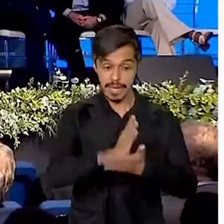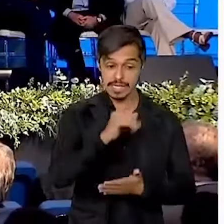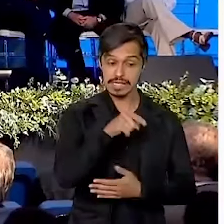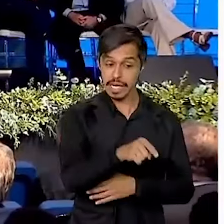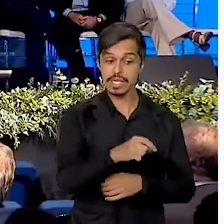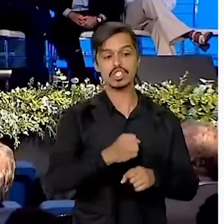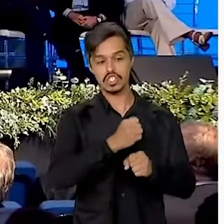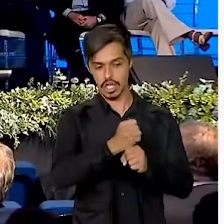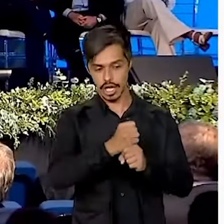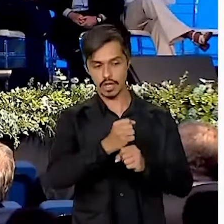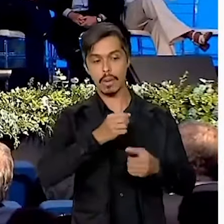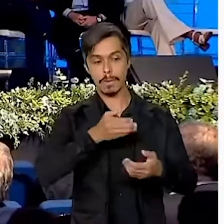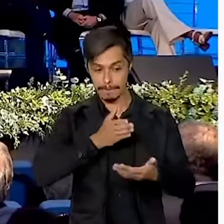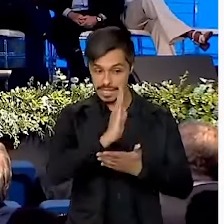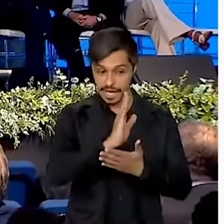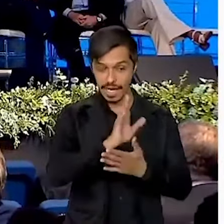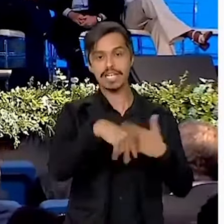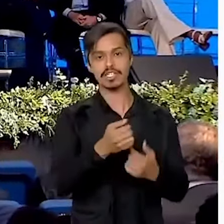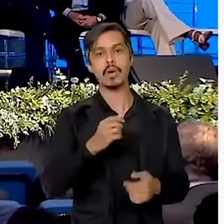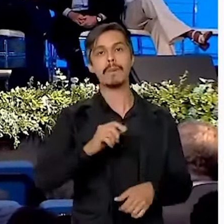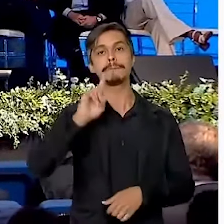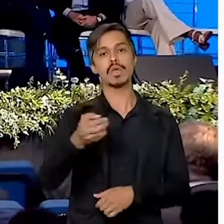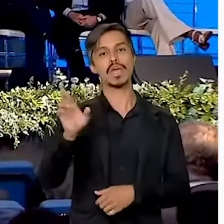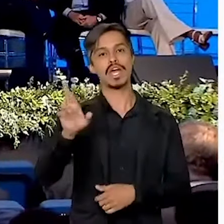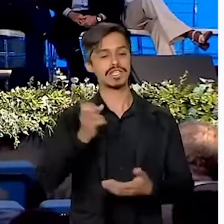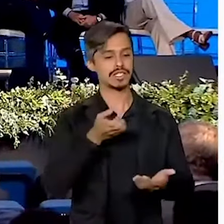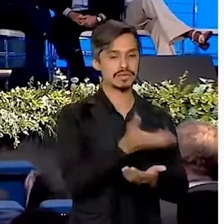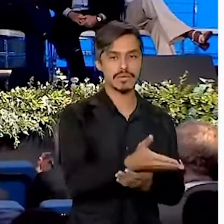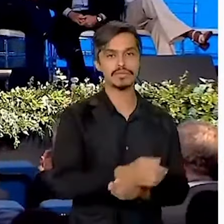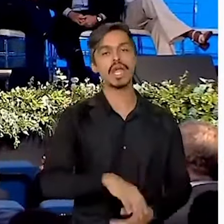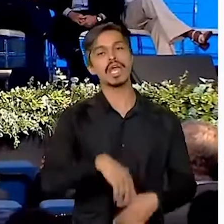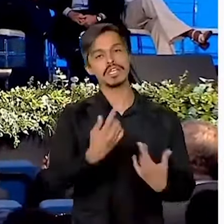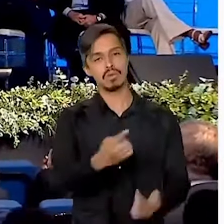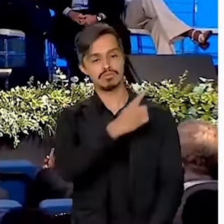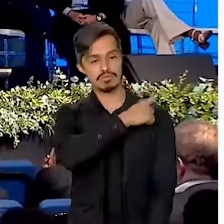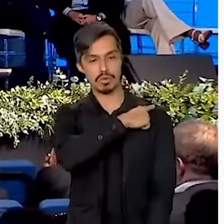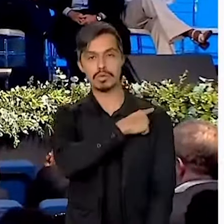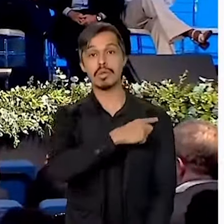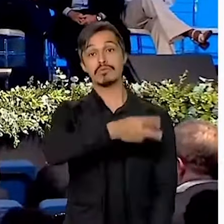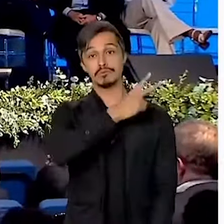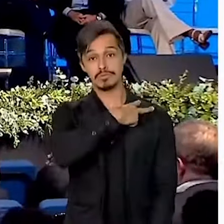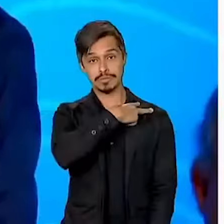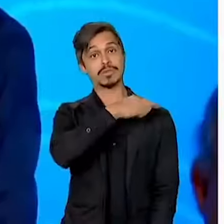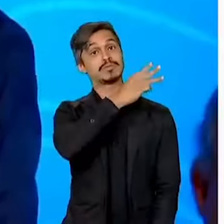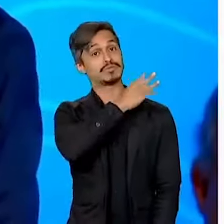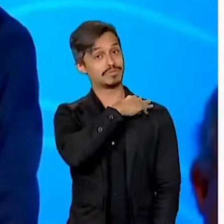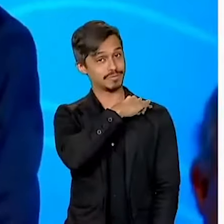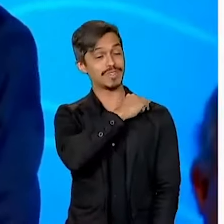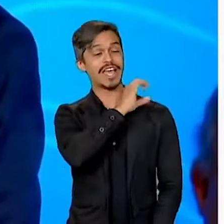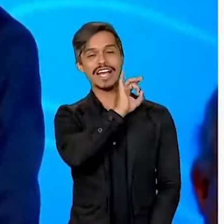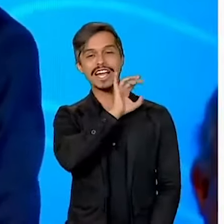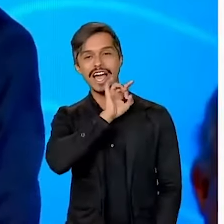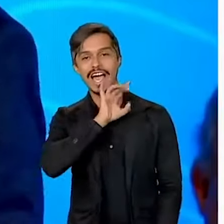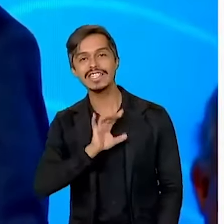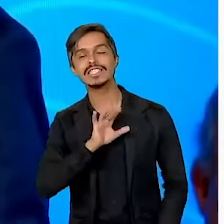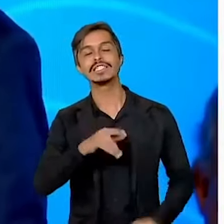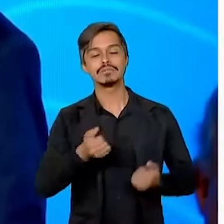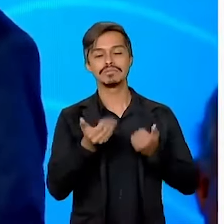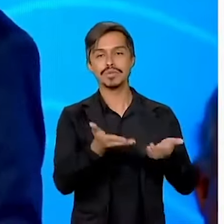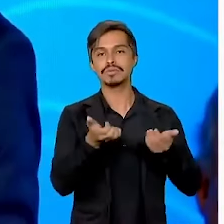1.000. No segundo ano a mesma coisa, no terceiro ano a mesma coisa. Quando terminar o ensino médio, ele pode